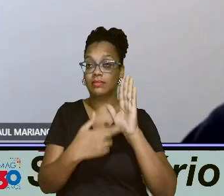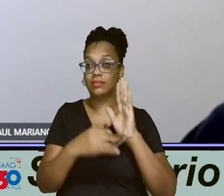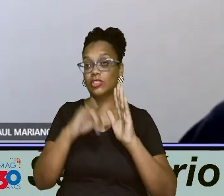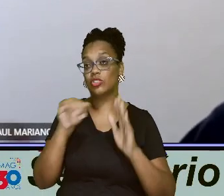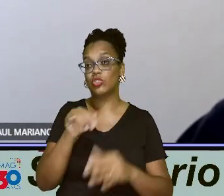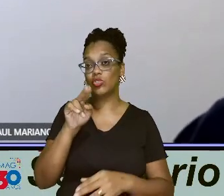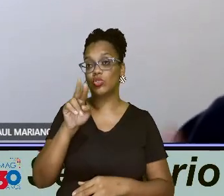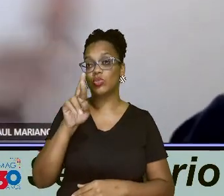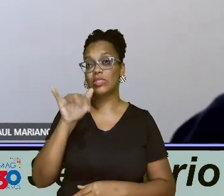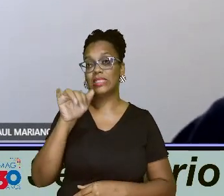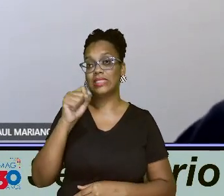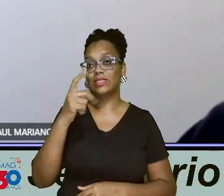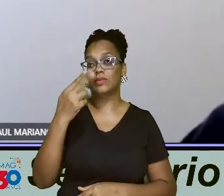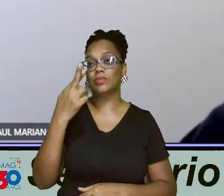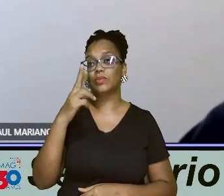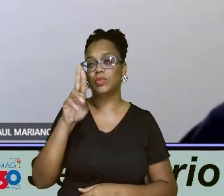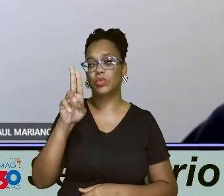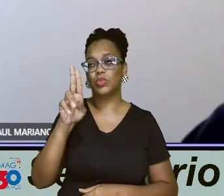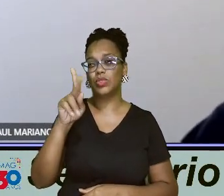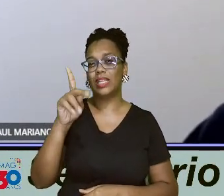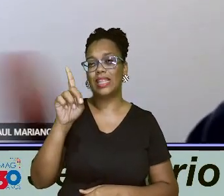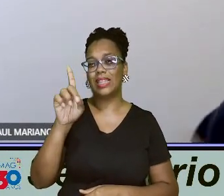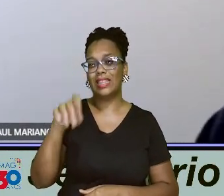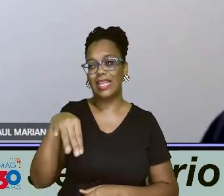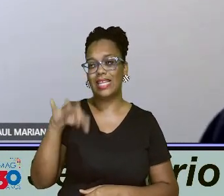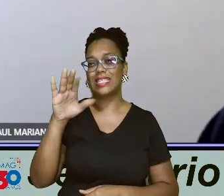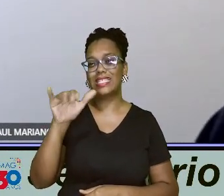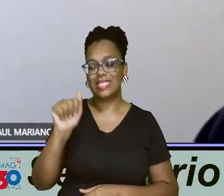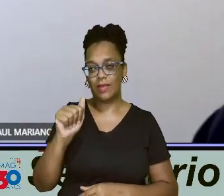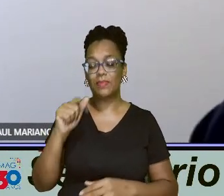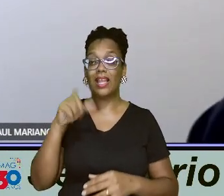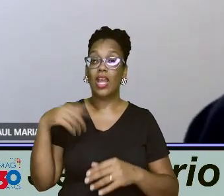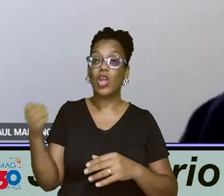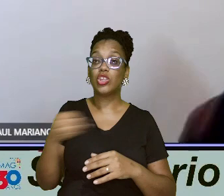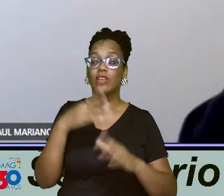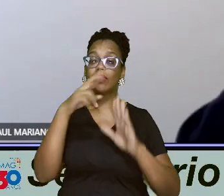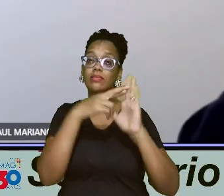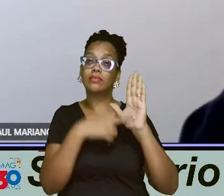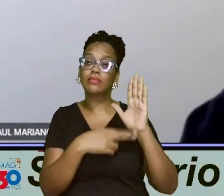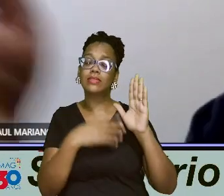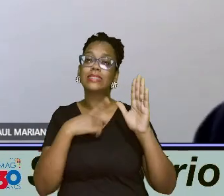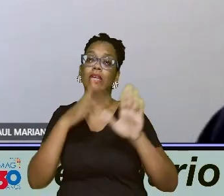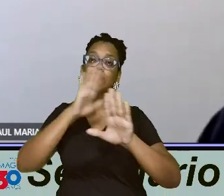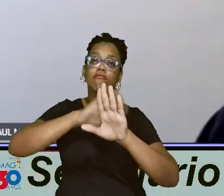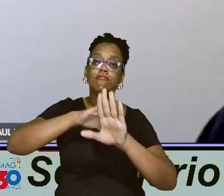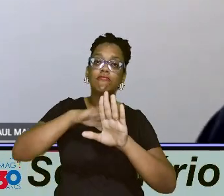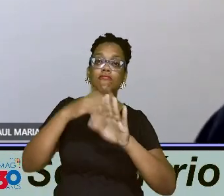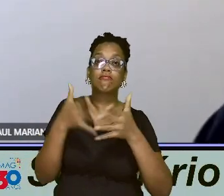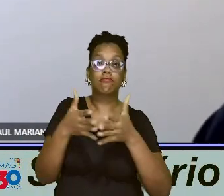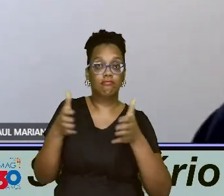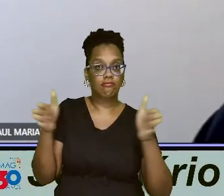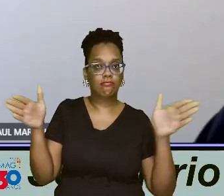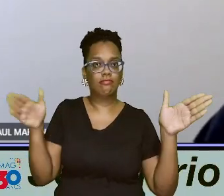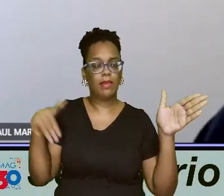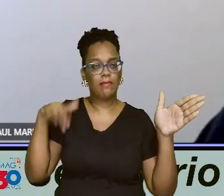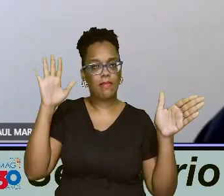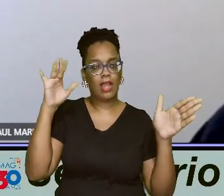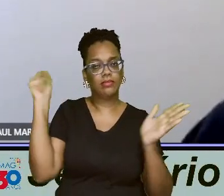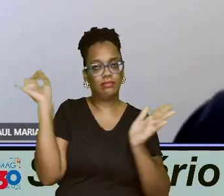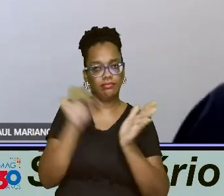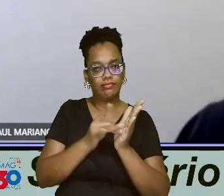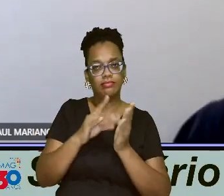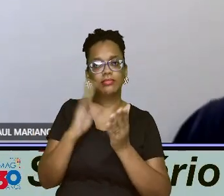né, a criação da norma primária por um precedente que se pretende mais amplo do que de fato os fatos do